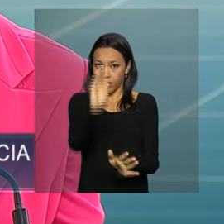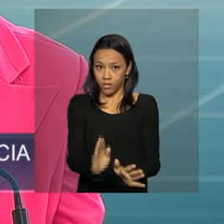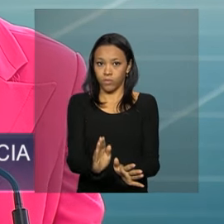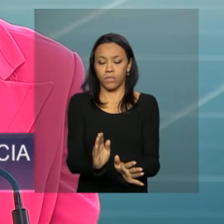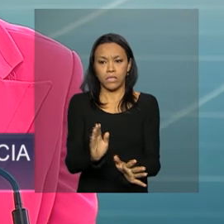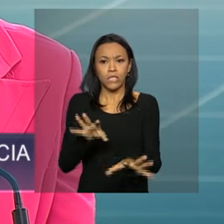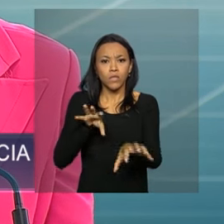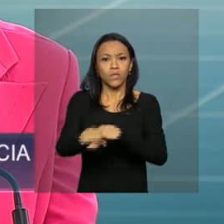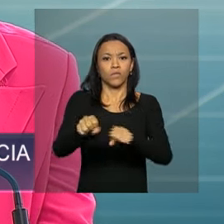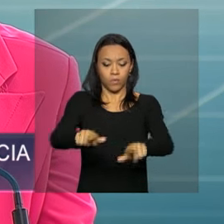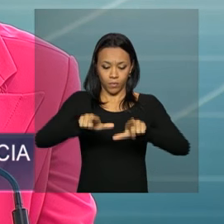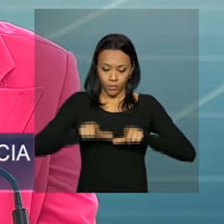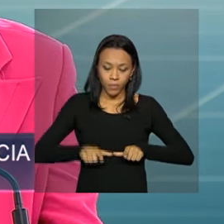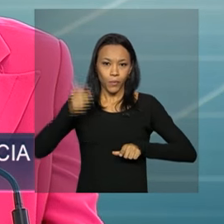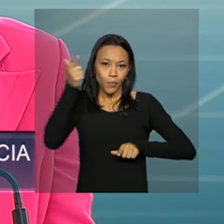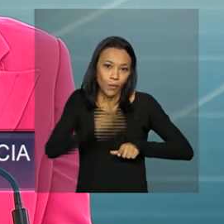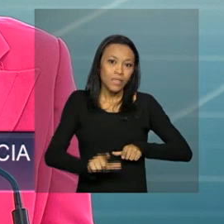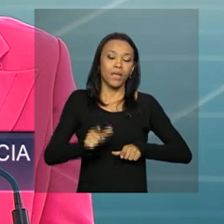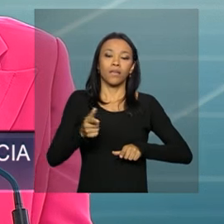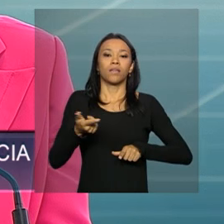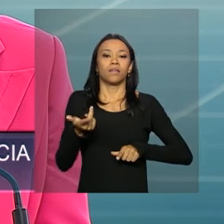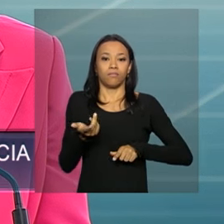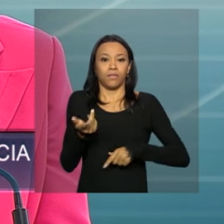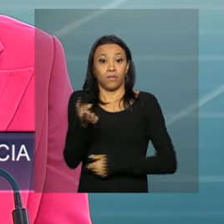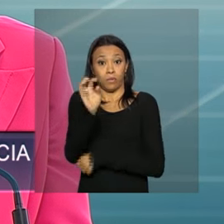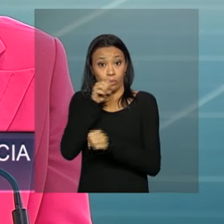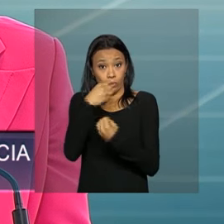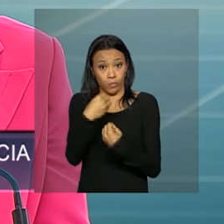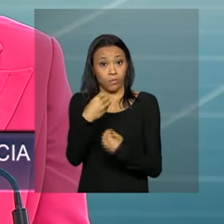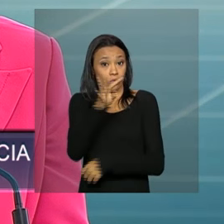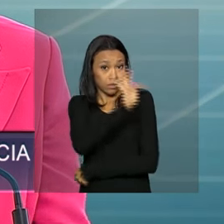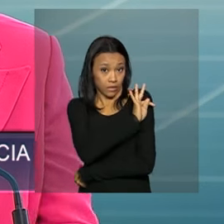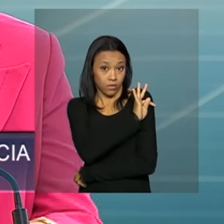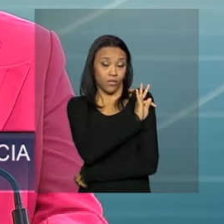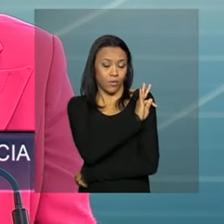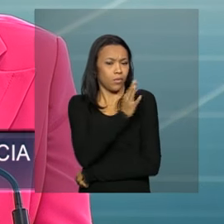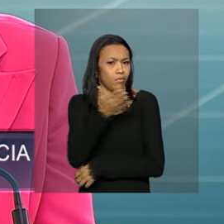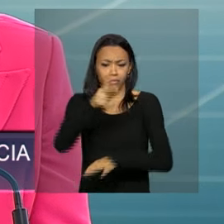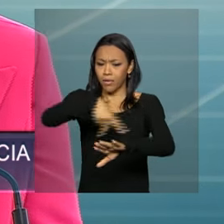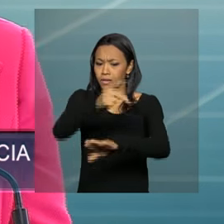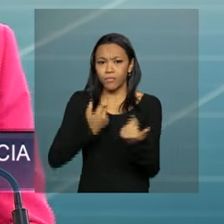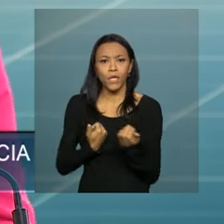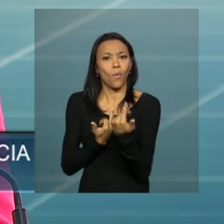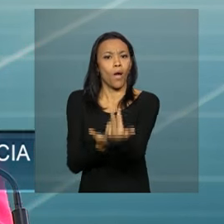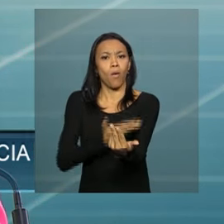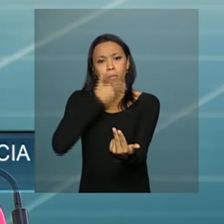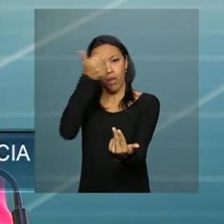se forma, busca um ensino técnico, o Brasil também se torna melhor e mais